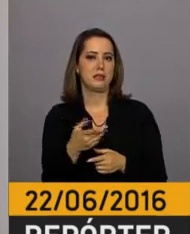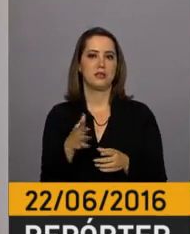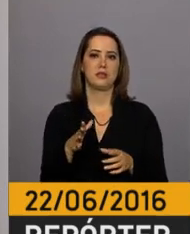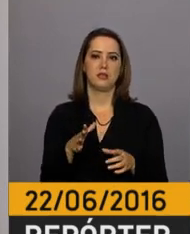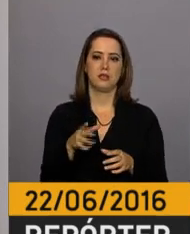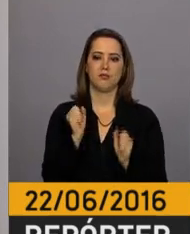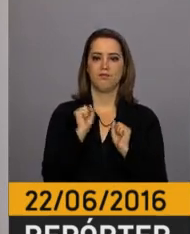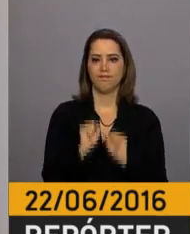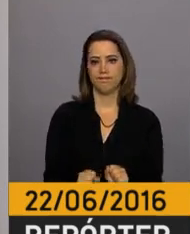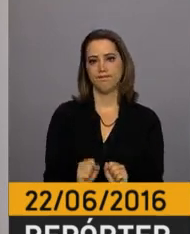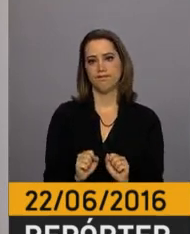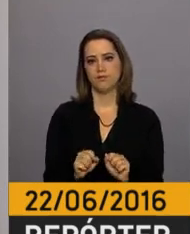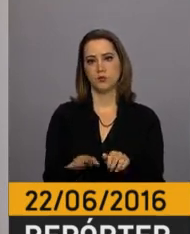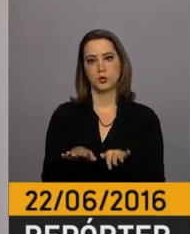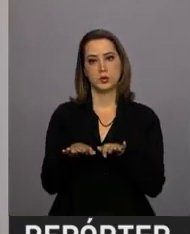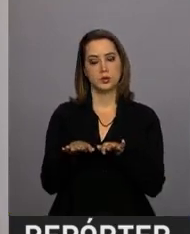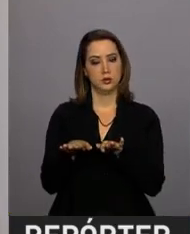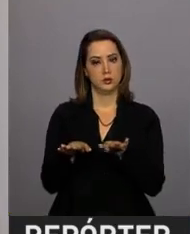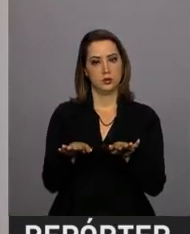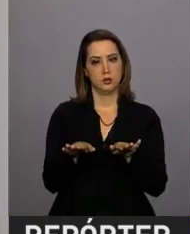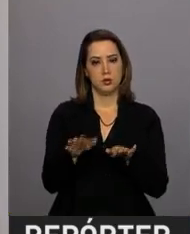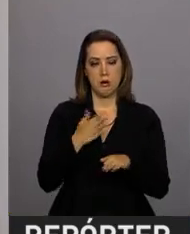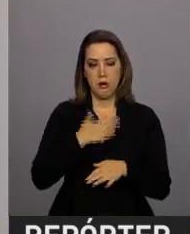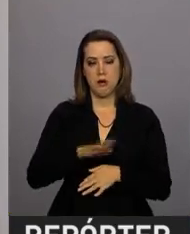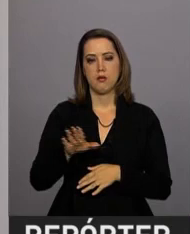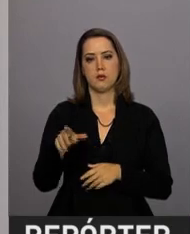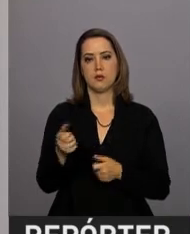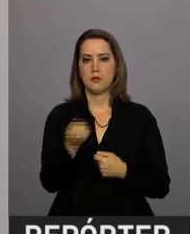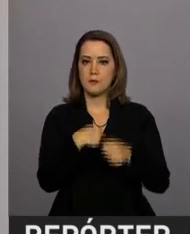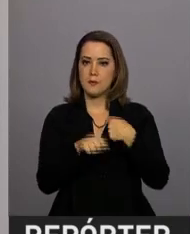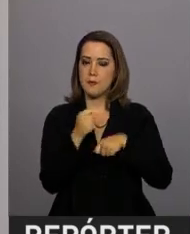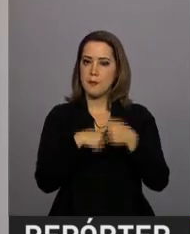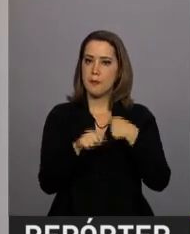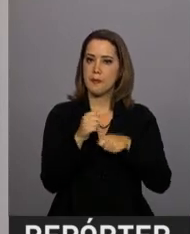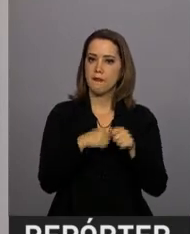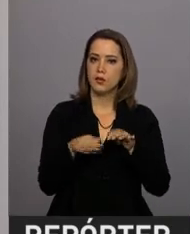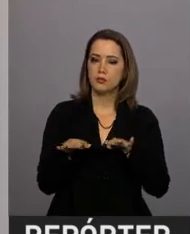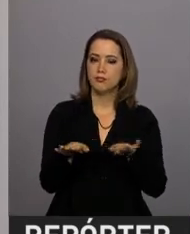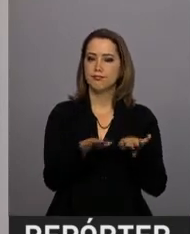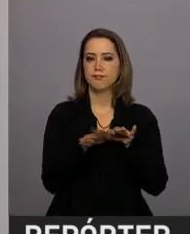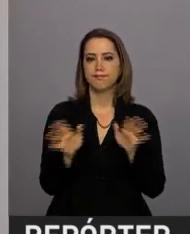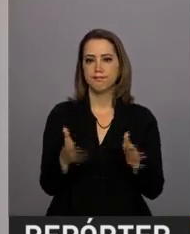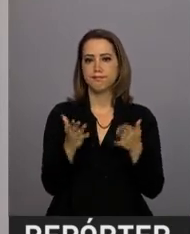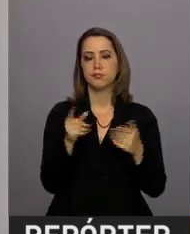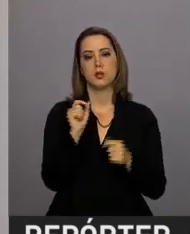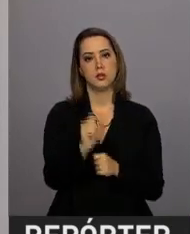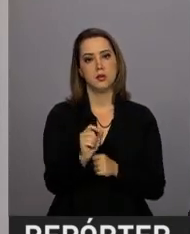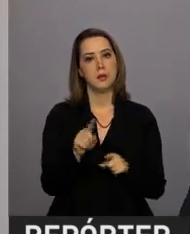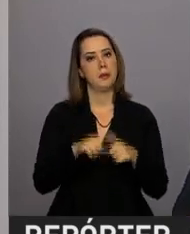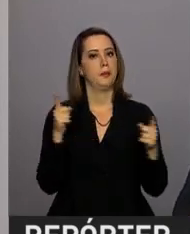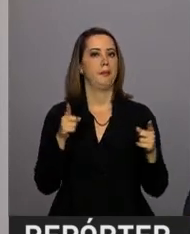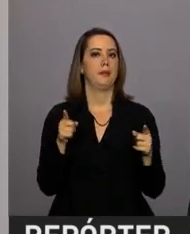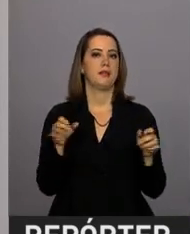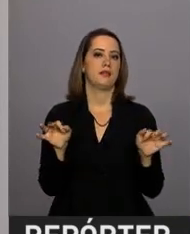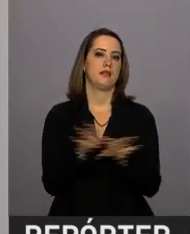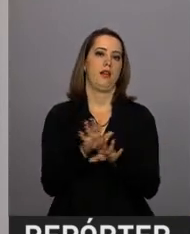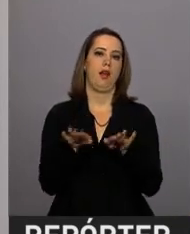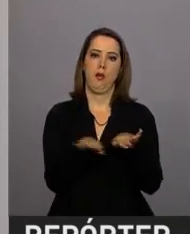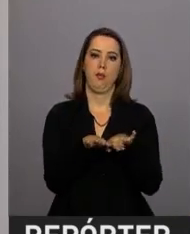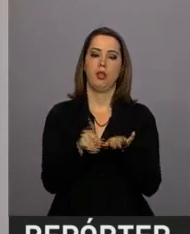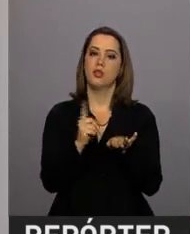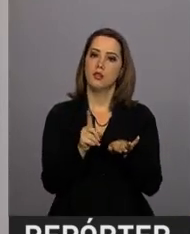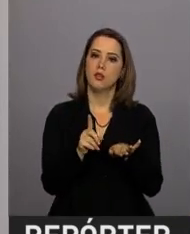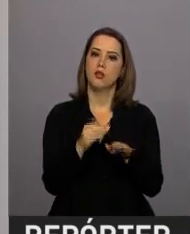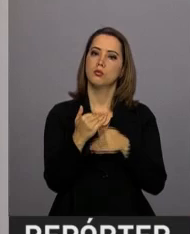estabilidade macroeconômica portanto para nós a estabilidade macroeconômica é uma base é um princípio mas ele não é o fim o fim